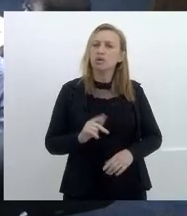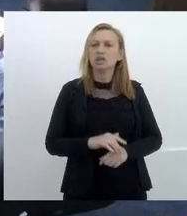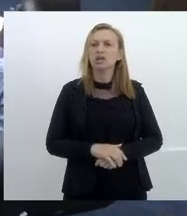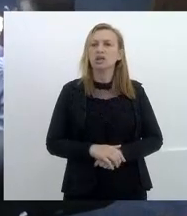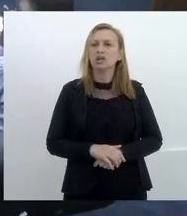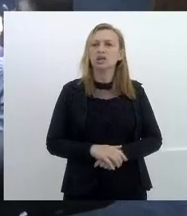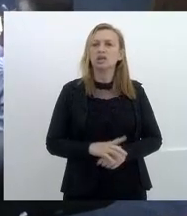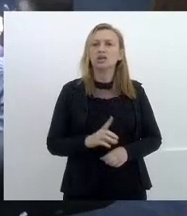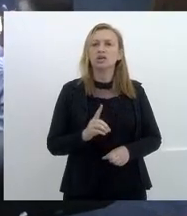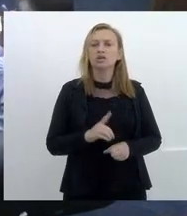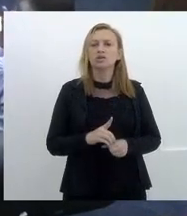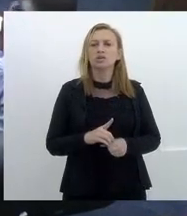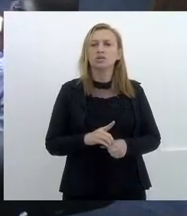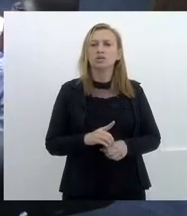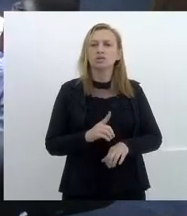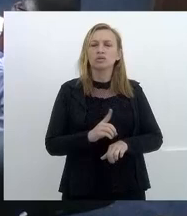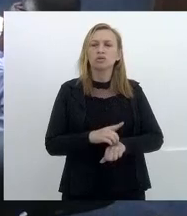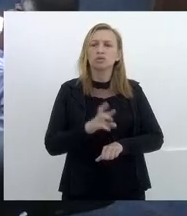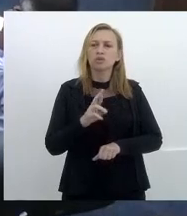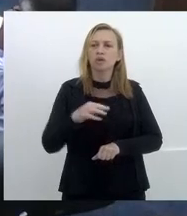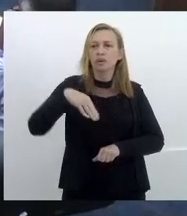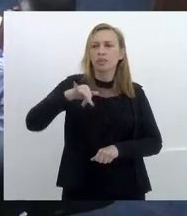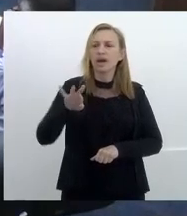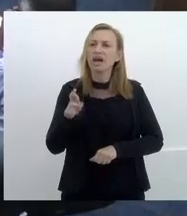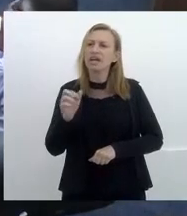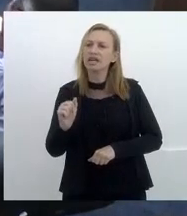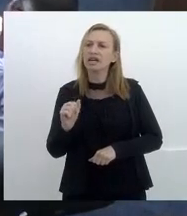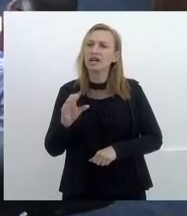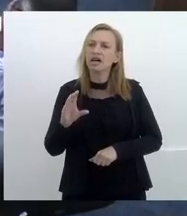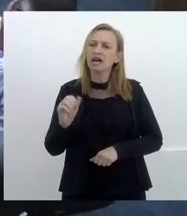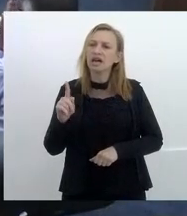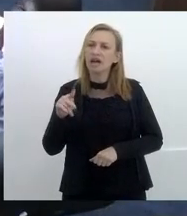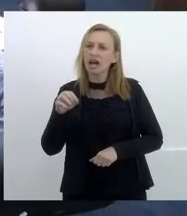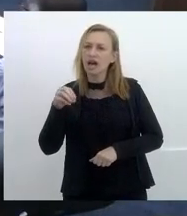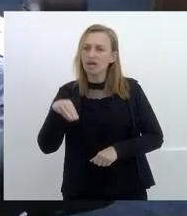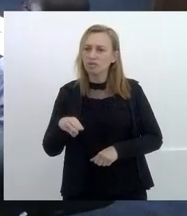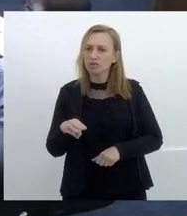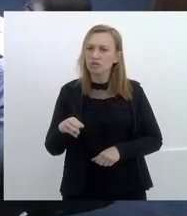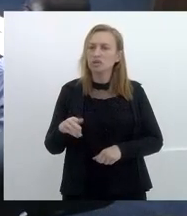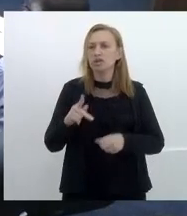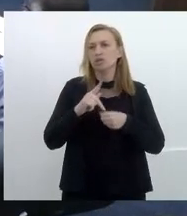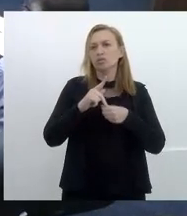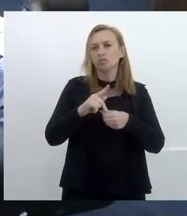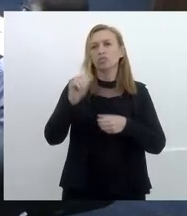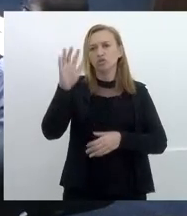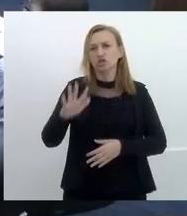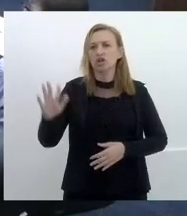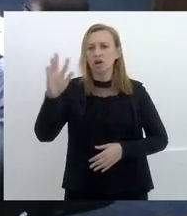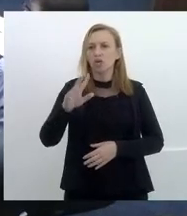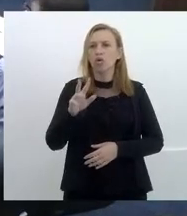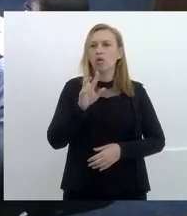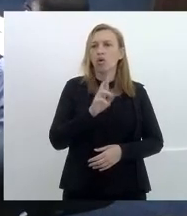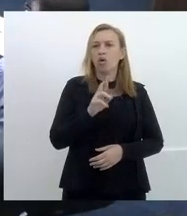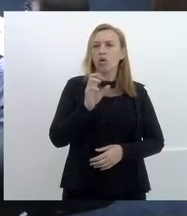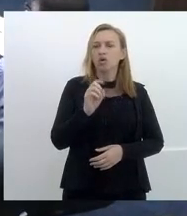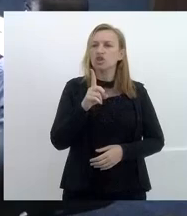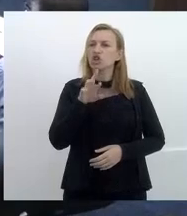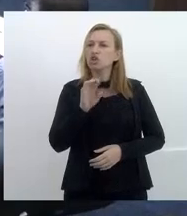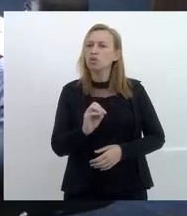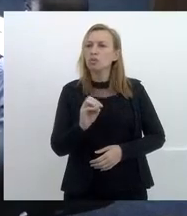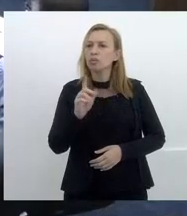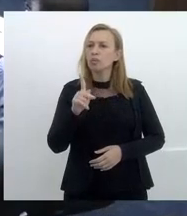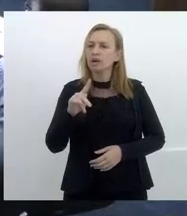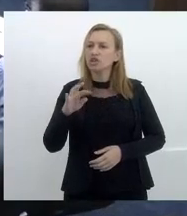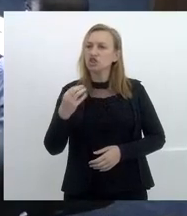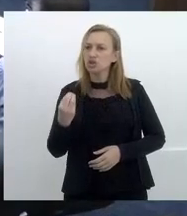para Doutora Maria Carmem está subindo representando o defensor público-geral Doutor Rodrigo Pacheco então com a palavra